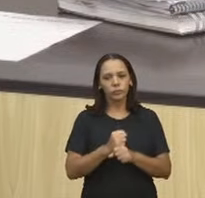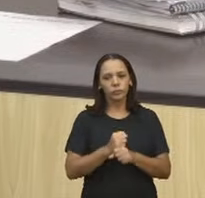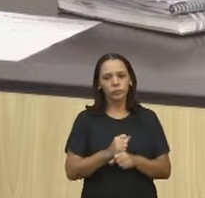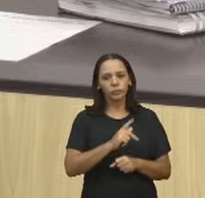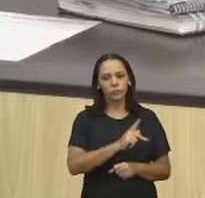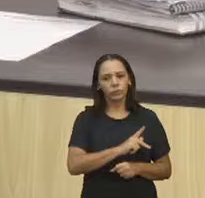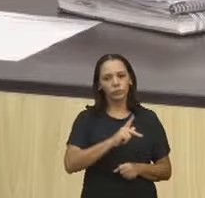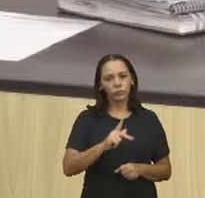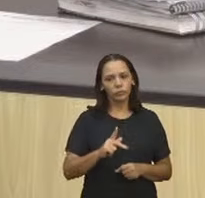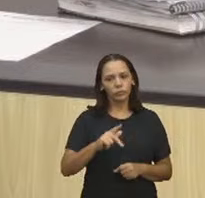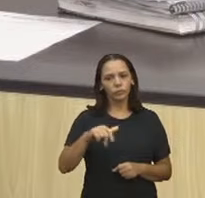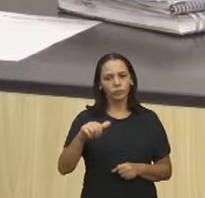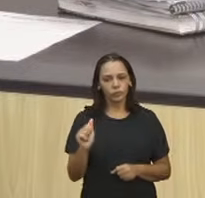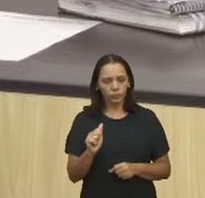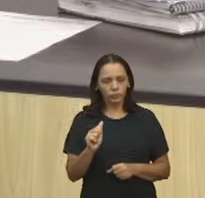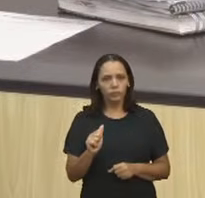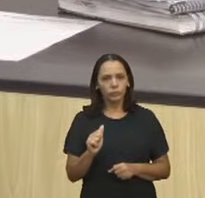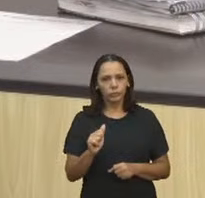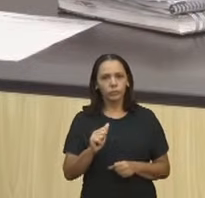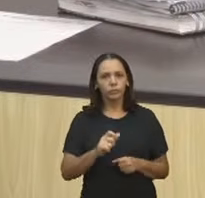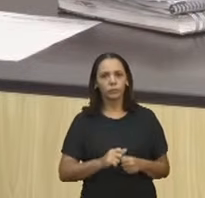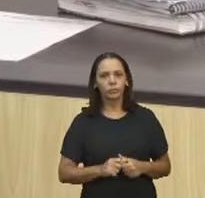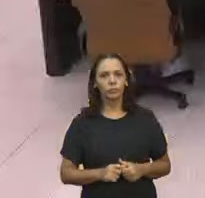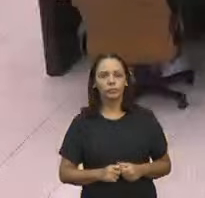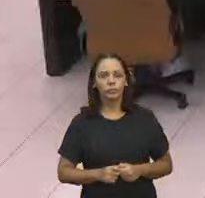a 2029.